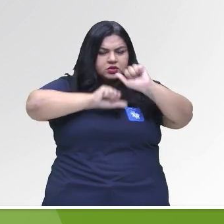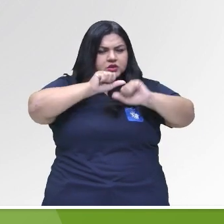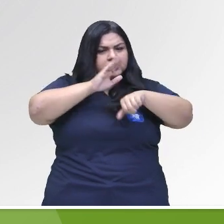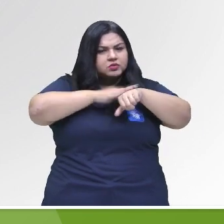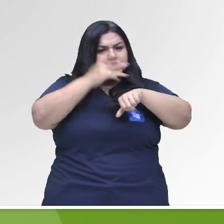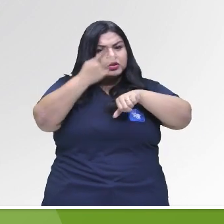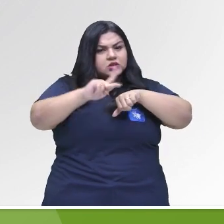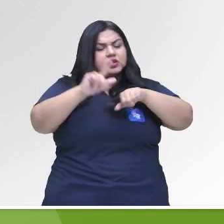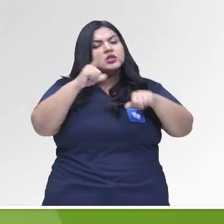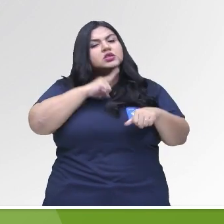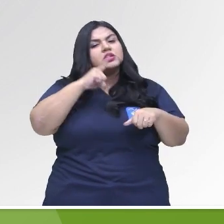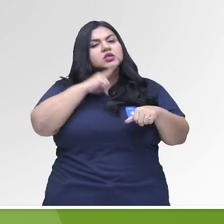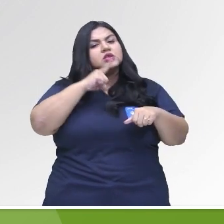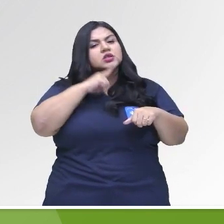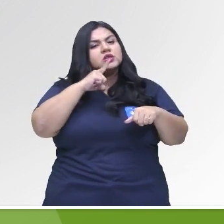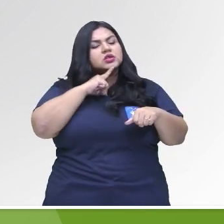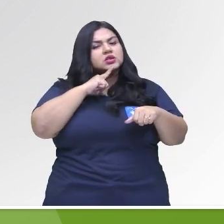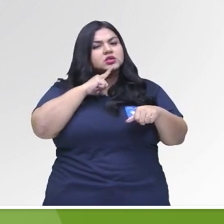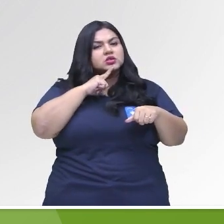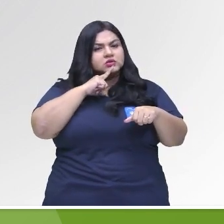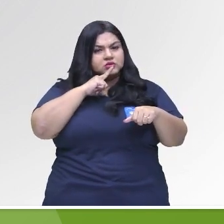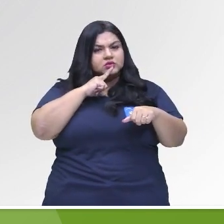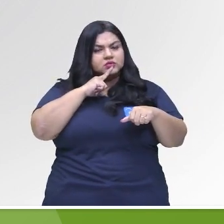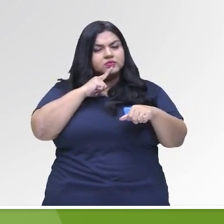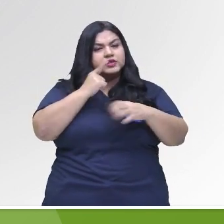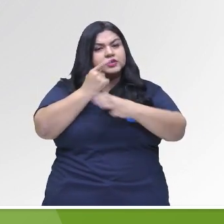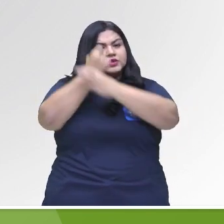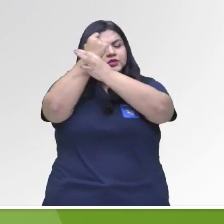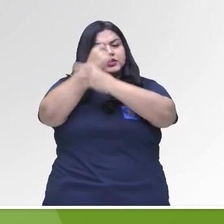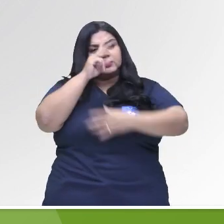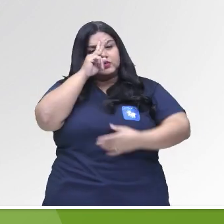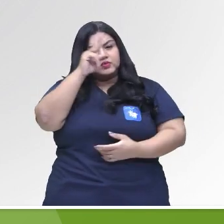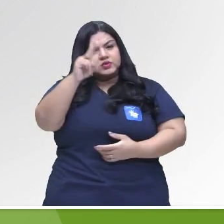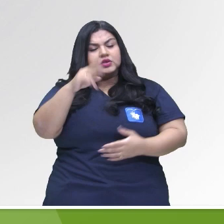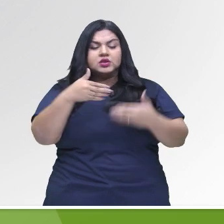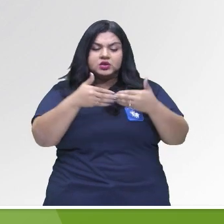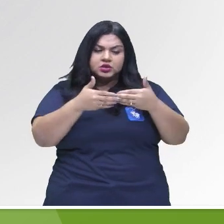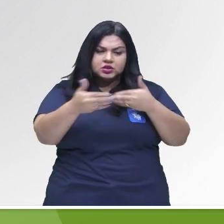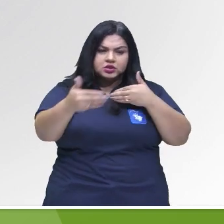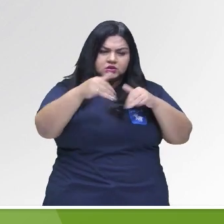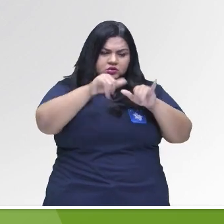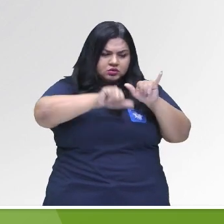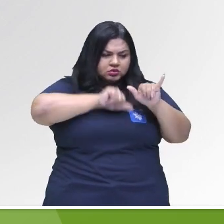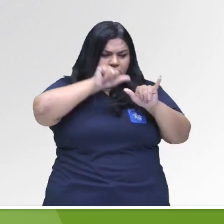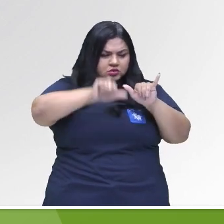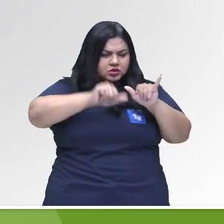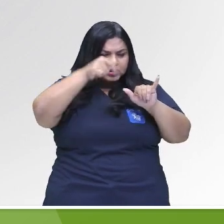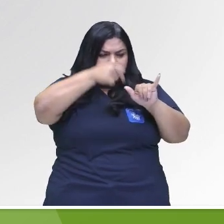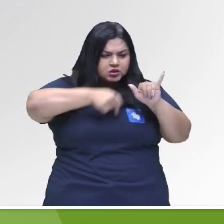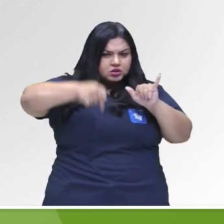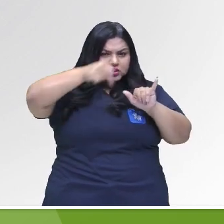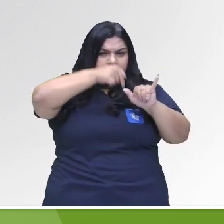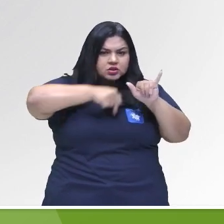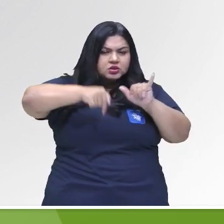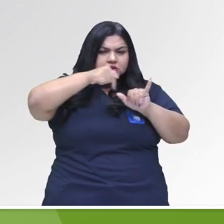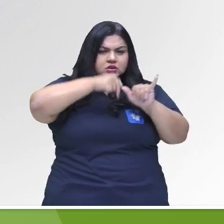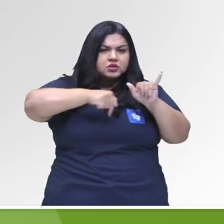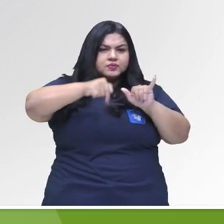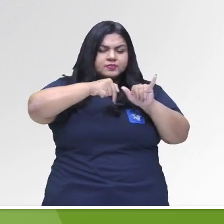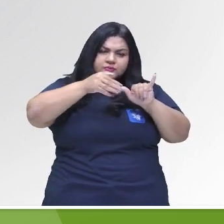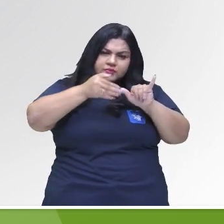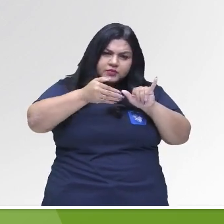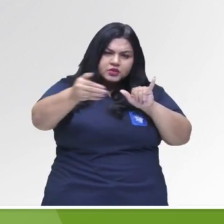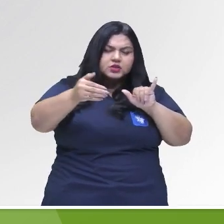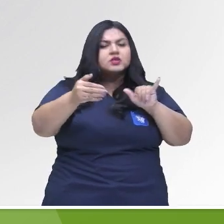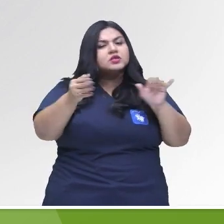para que ele adquira essa resistência, tá? Então, a partir das reações químicas de polimerização e de